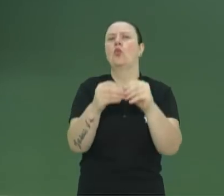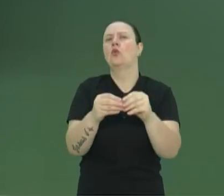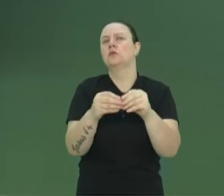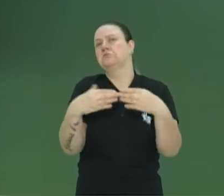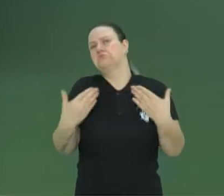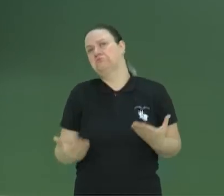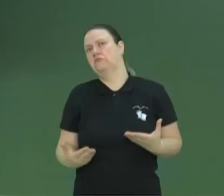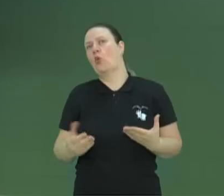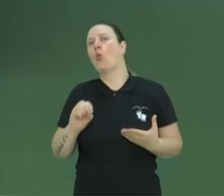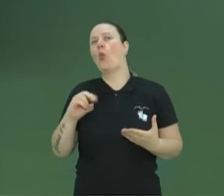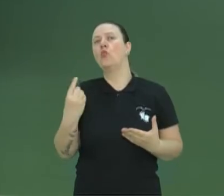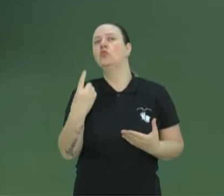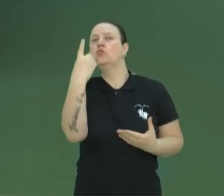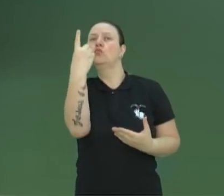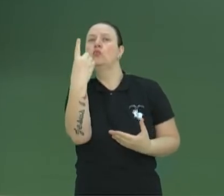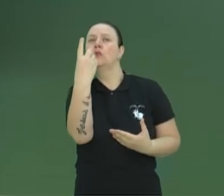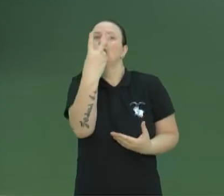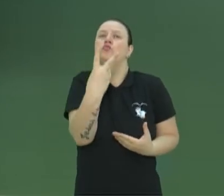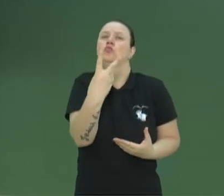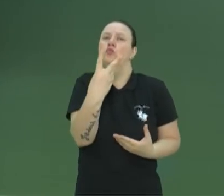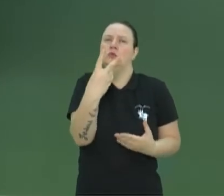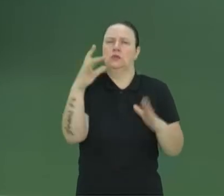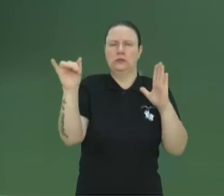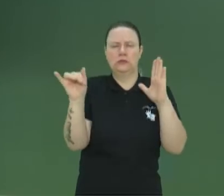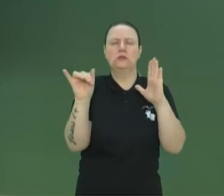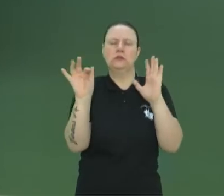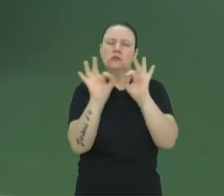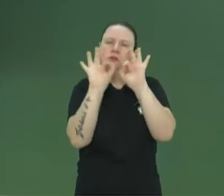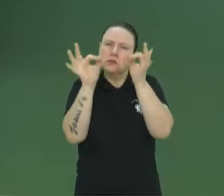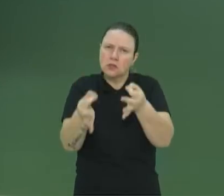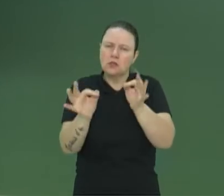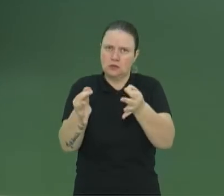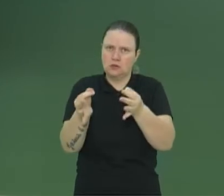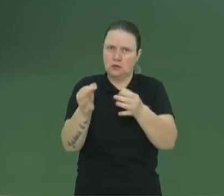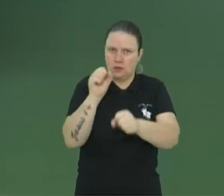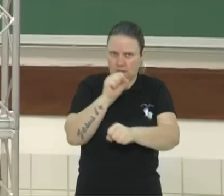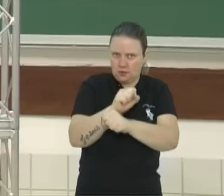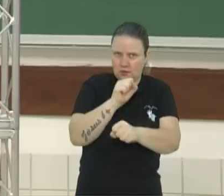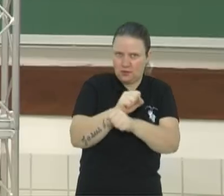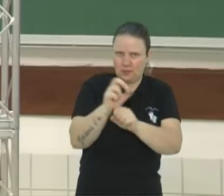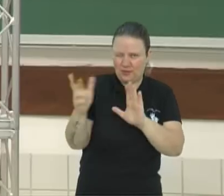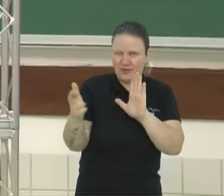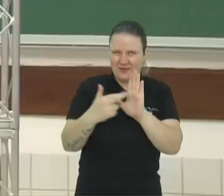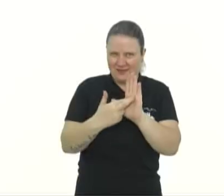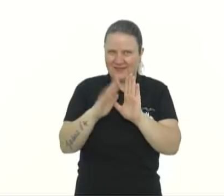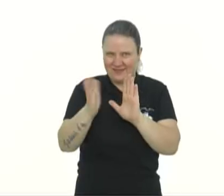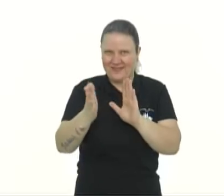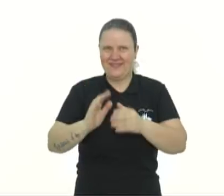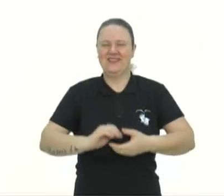uma ou duas são matrizes identidades. Tudo bem? Então, aguardo a resolução de vocês.